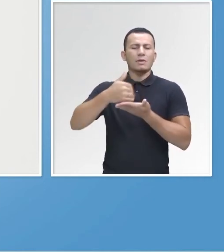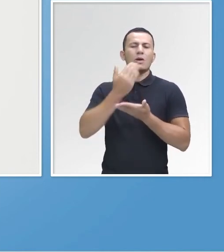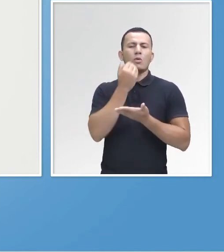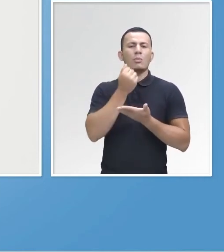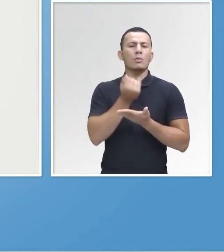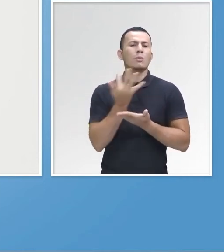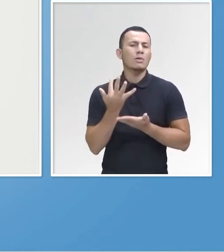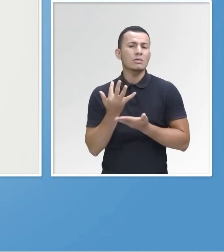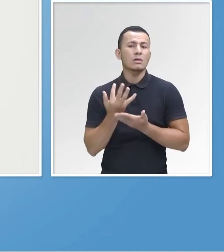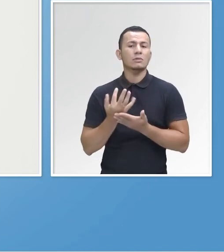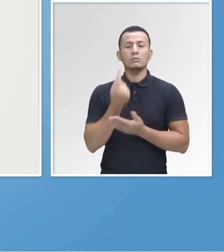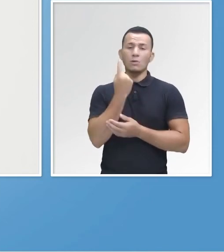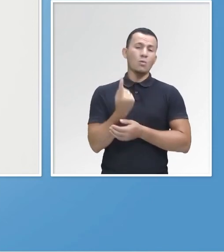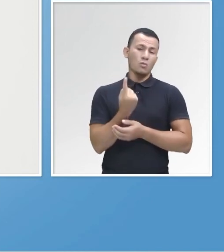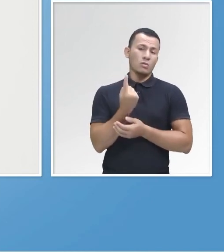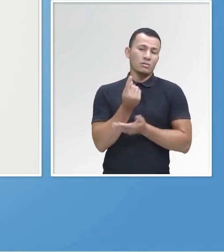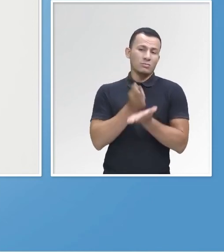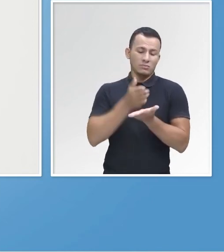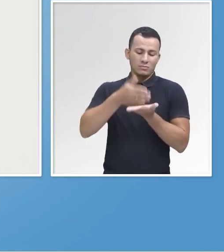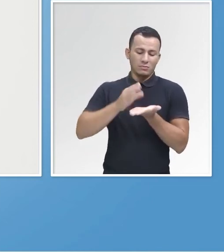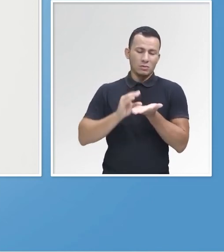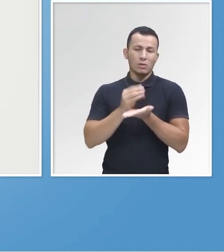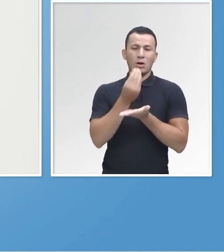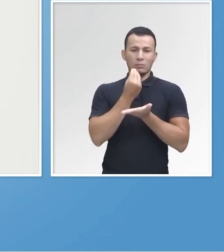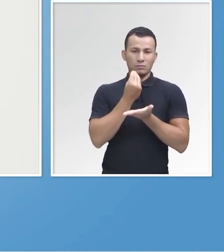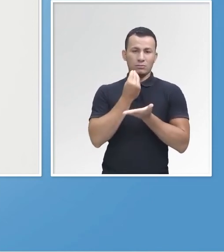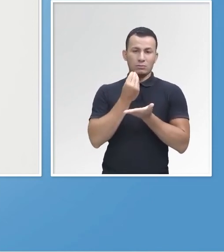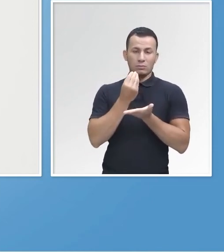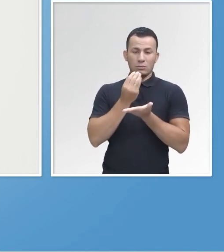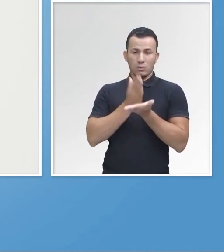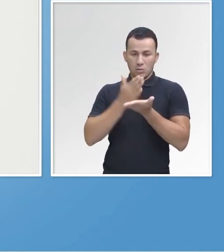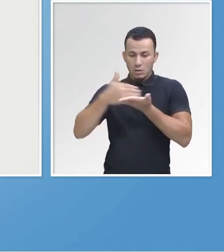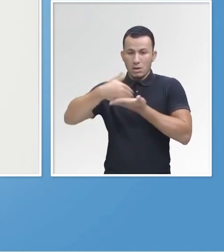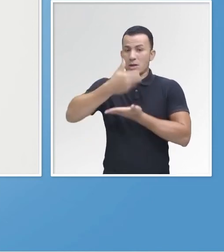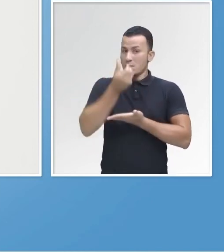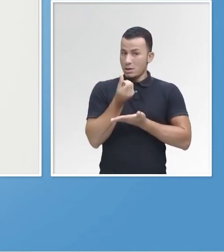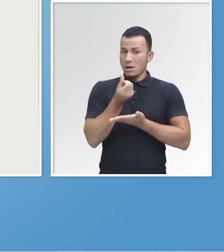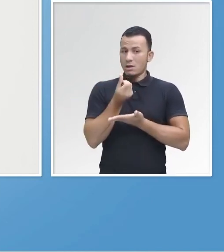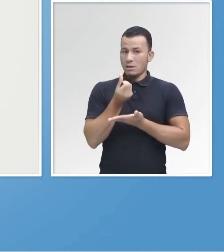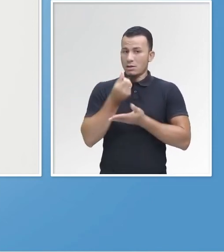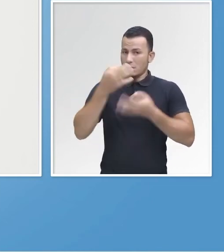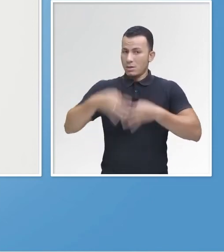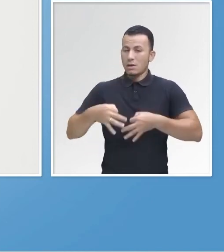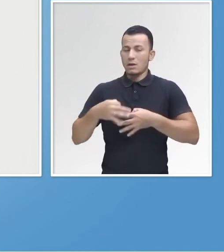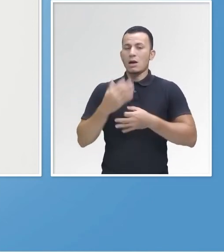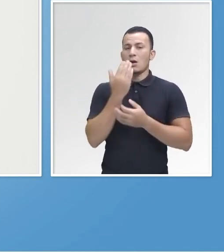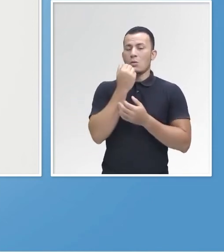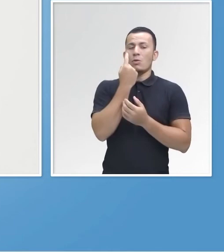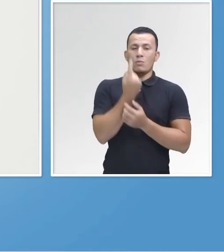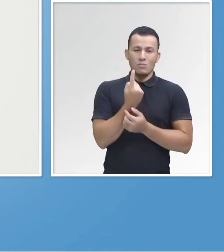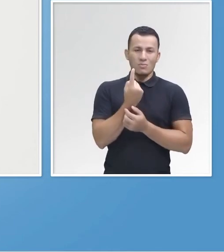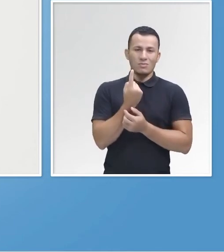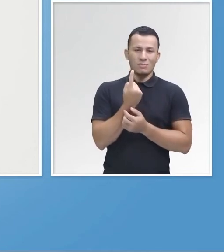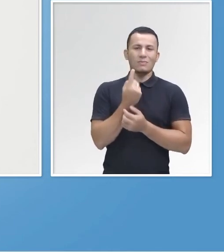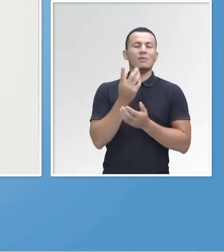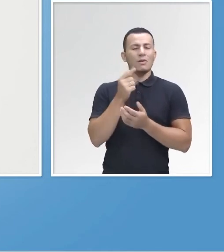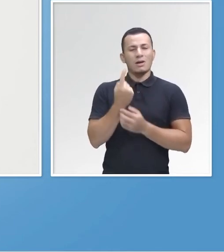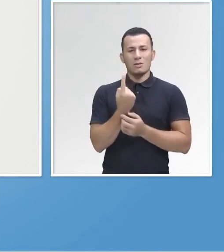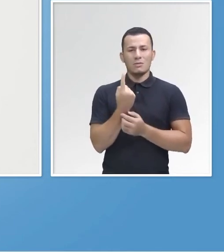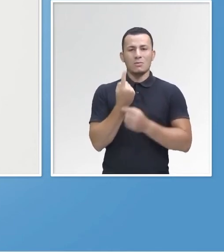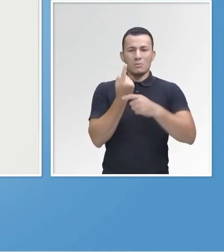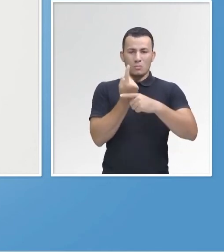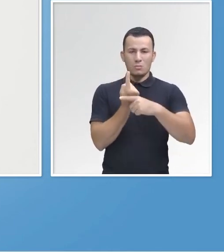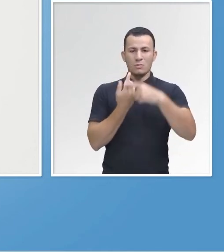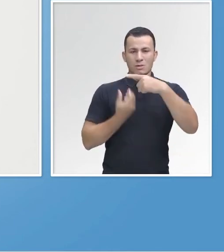comeu ela comeu uma fatia de 6 vamos confirmar muito bem Um